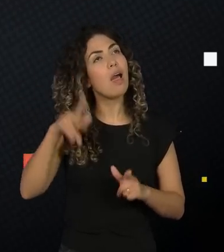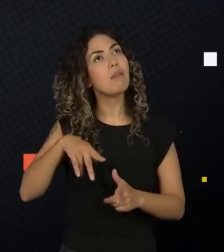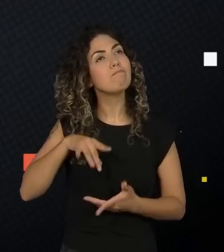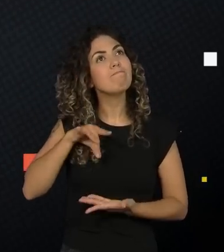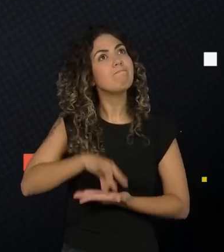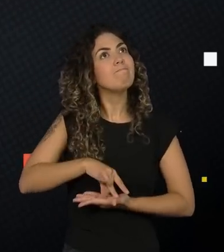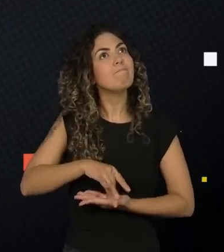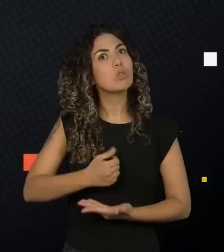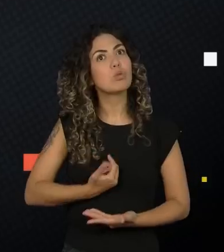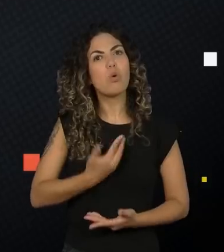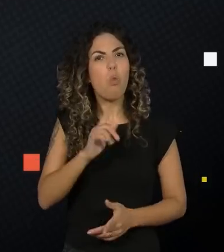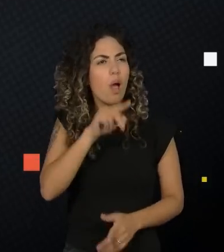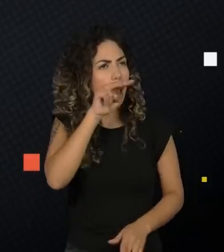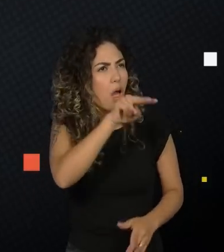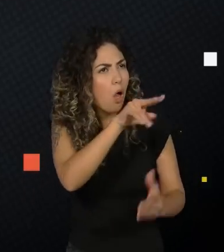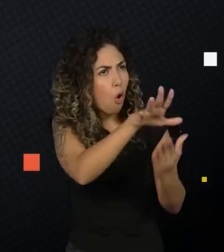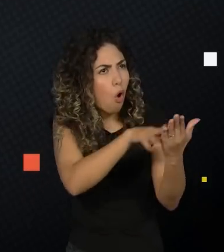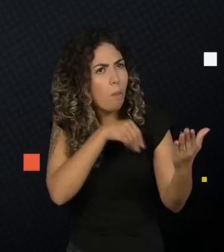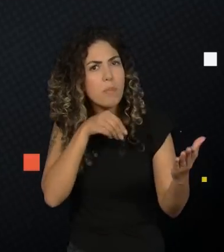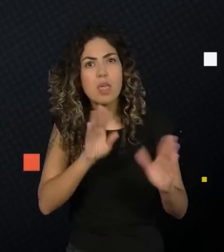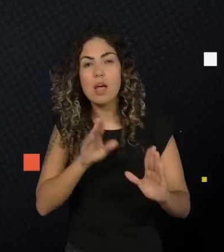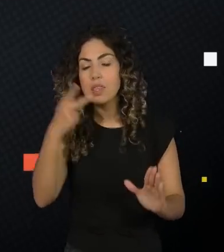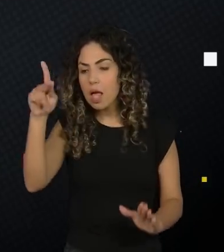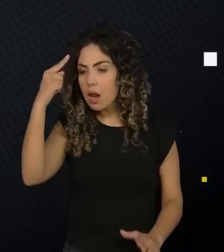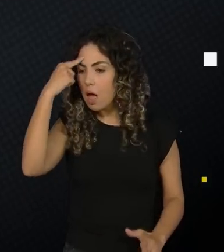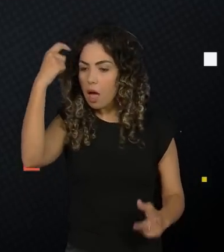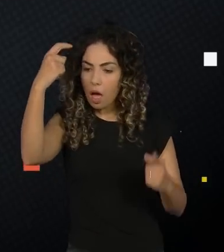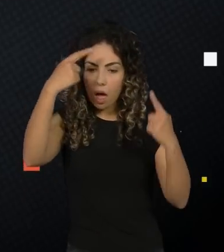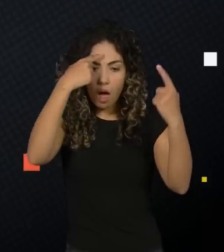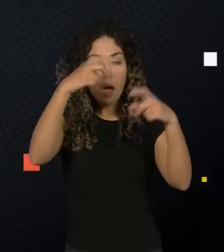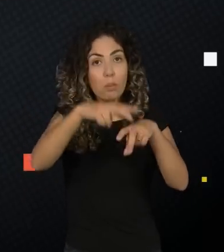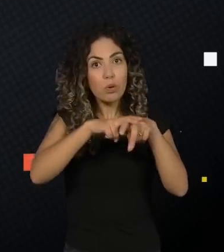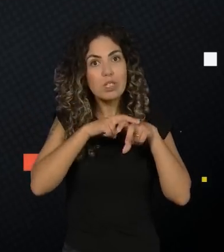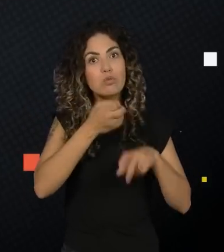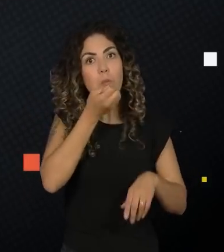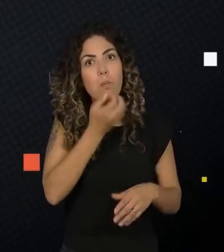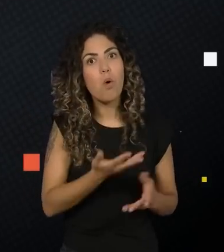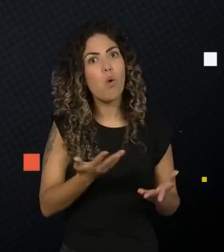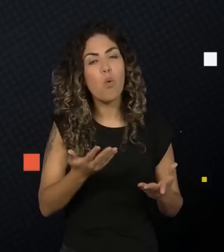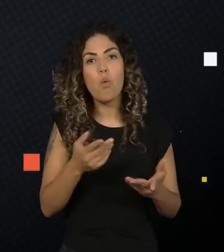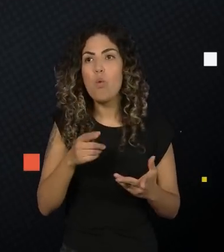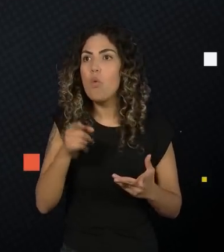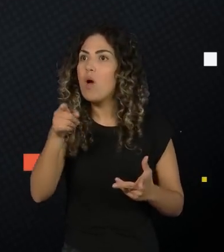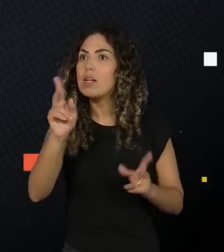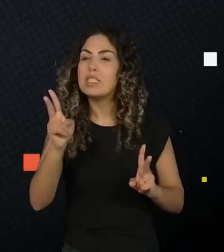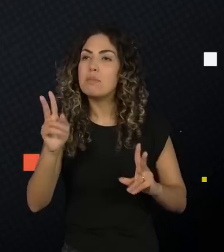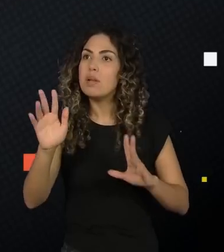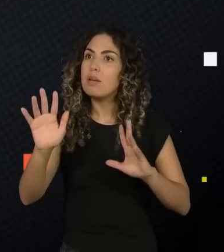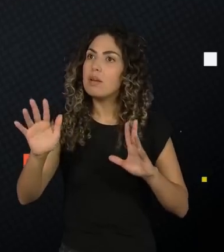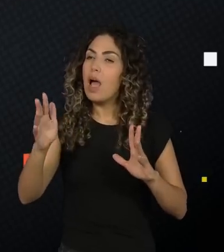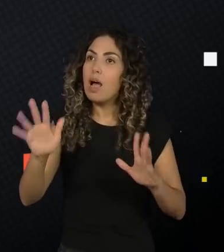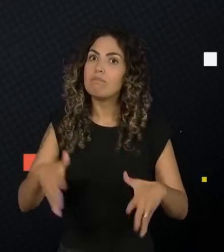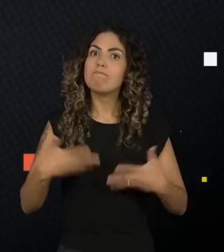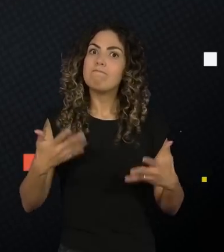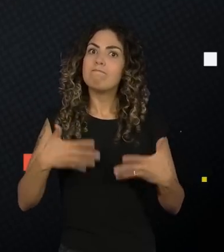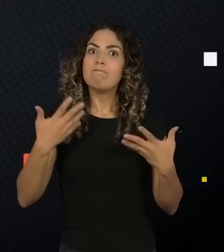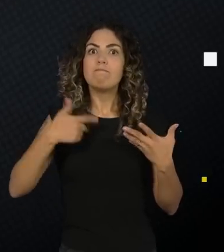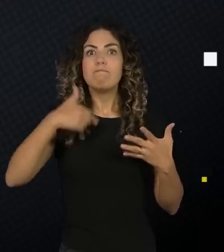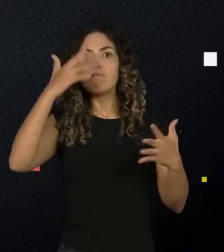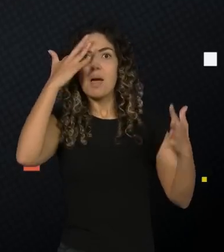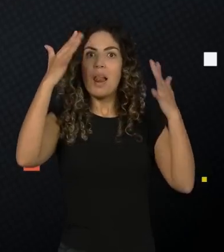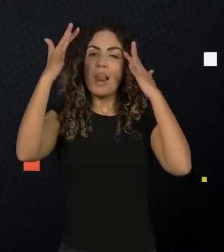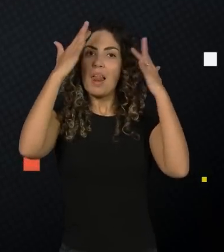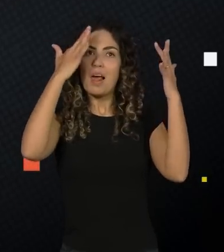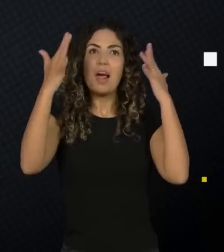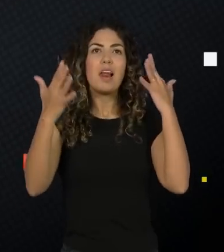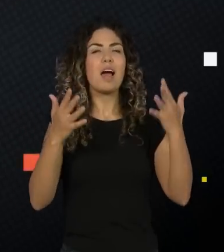ouviu na esquina. É sempre muito bom estar com ela por isso, né? Estimula o pensamento, tudo